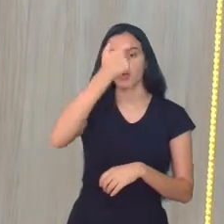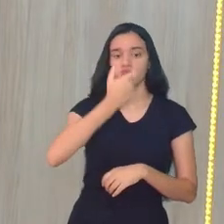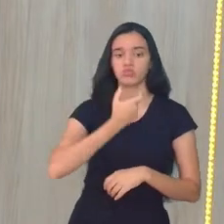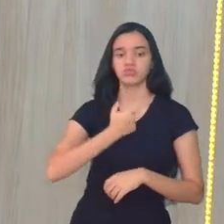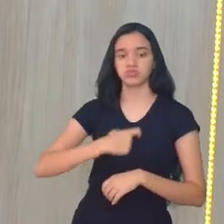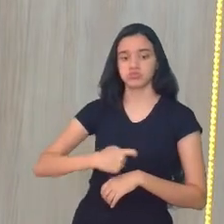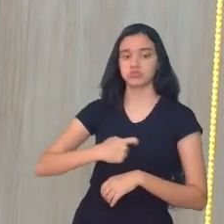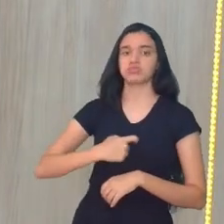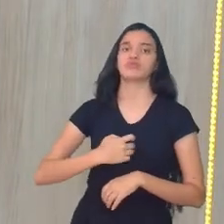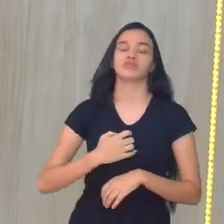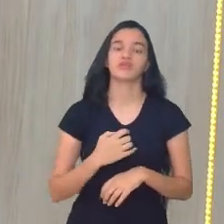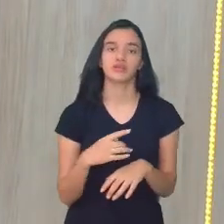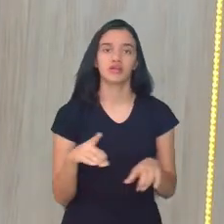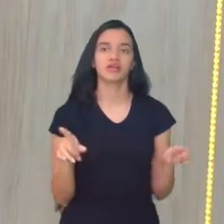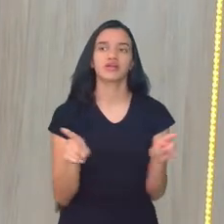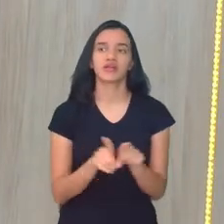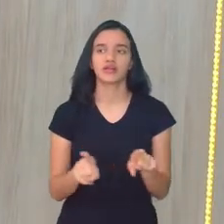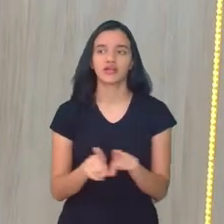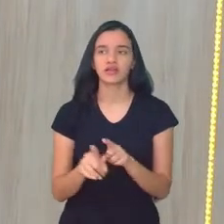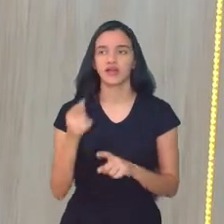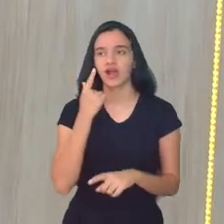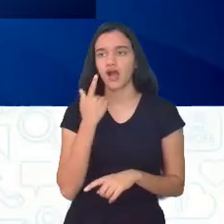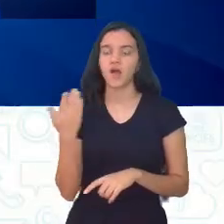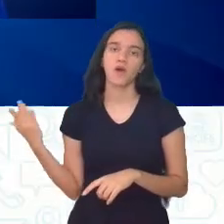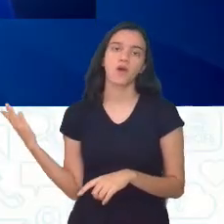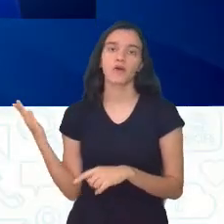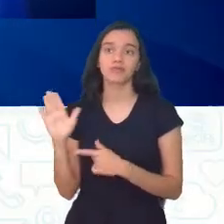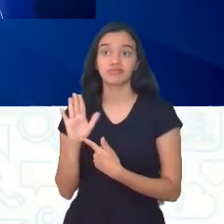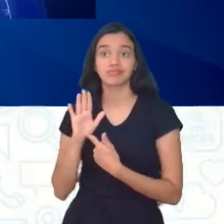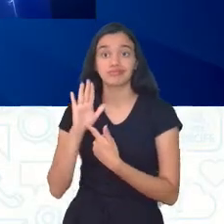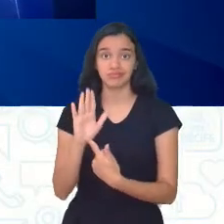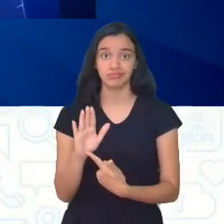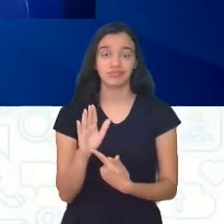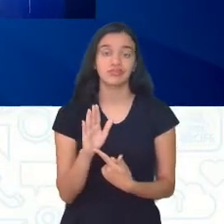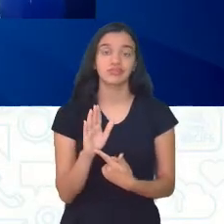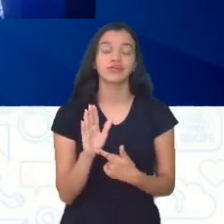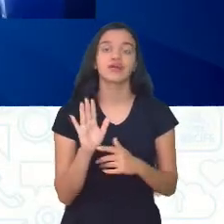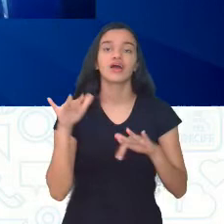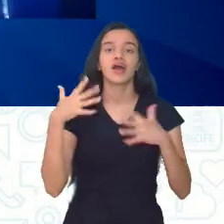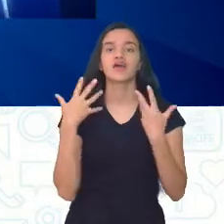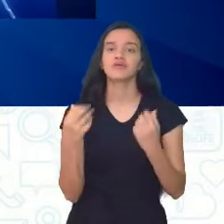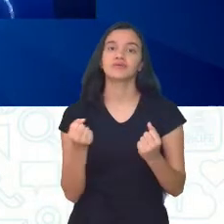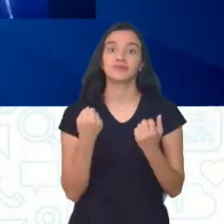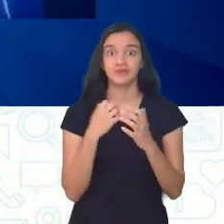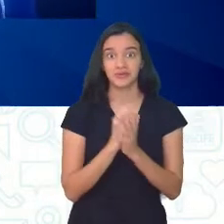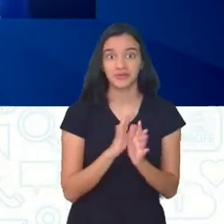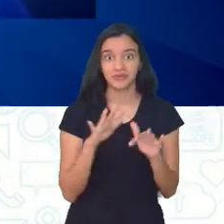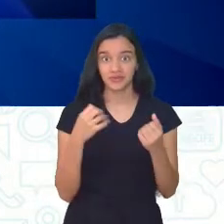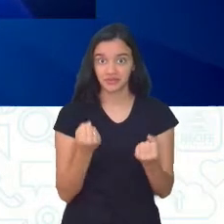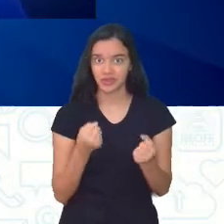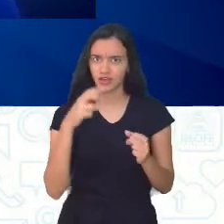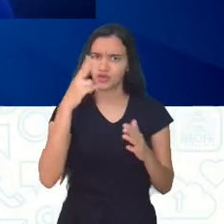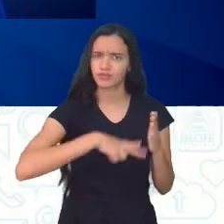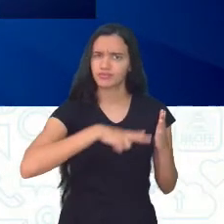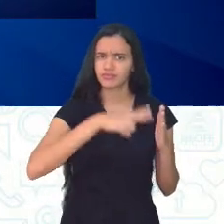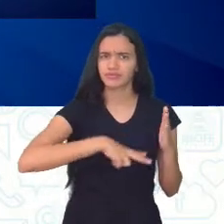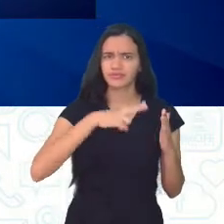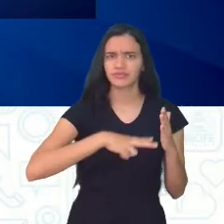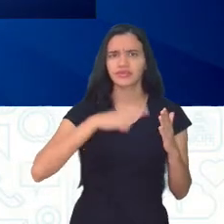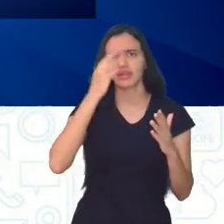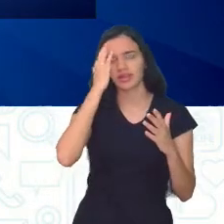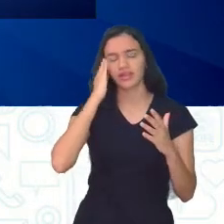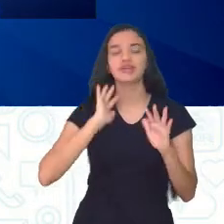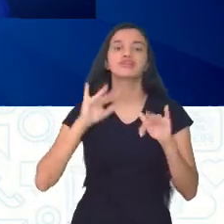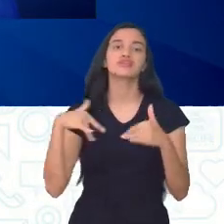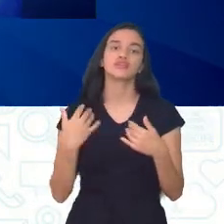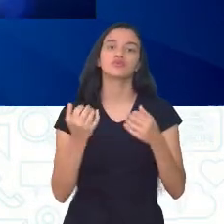Ainda a respeito do sistema nervoso periférico, olha o que eu trouxe para vocês. Vamos juntos comigo? Vamos fazer essa leitura? O